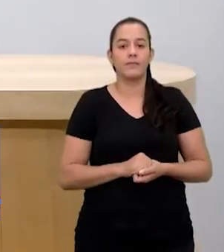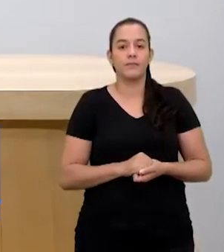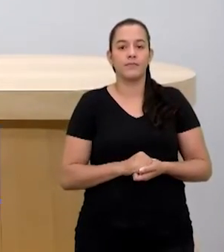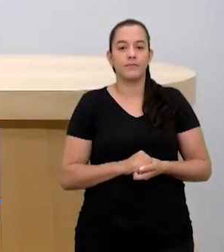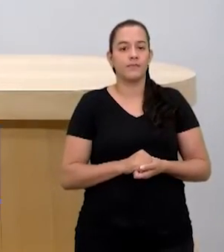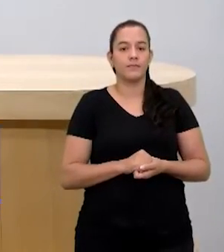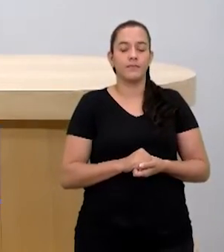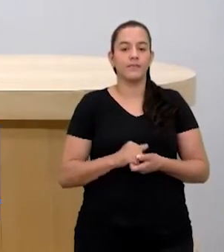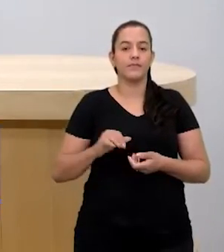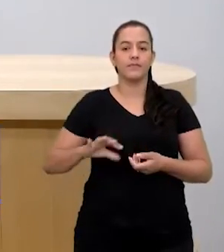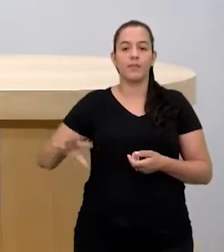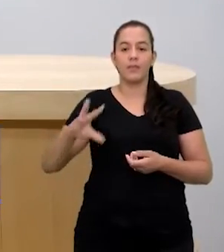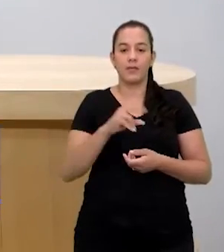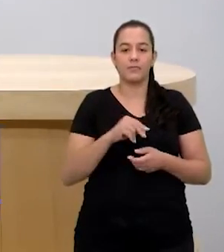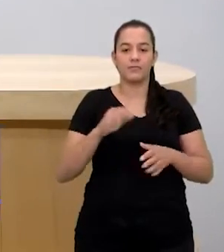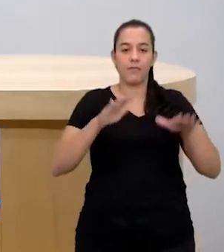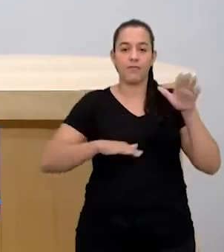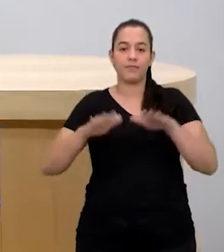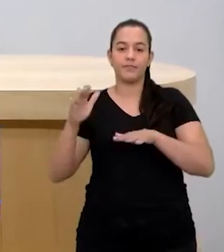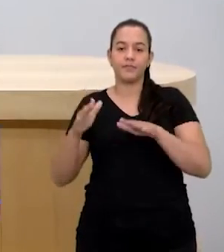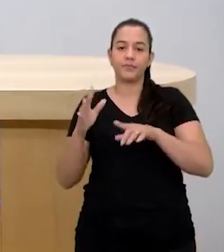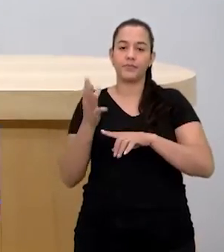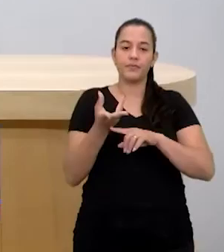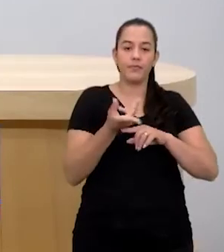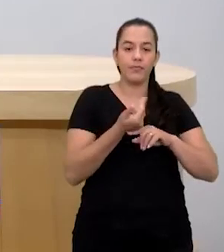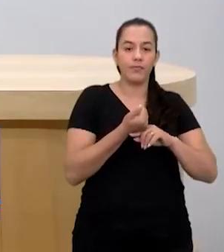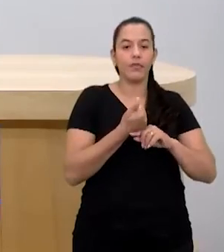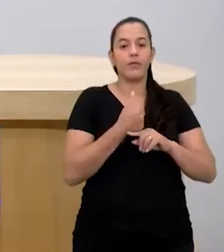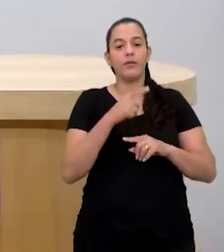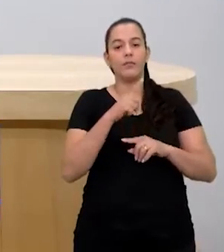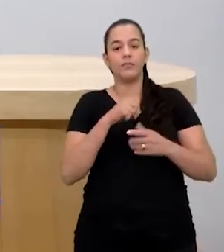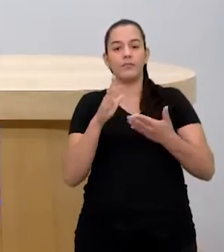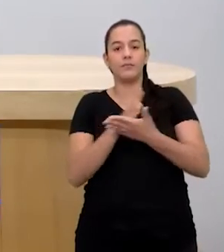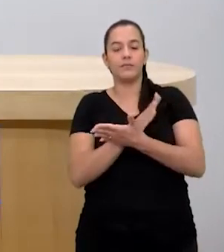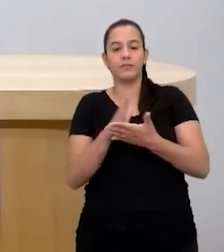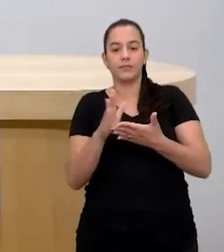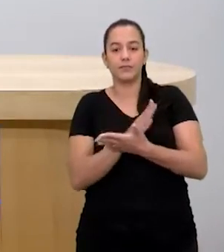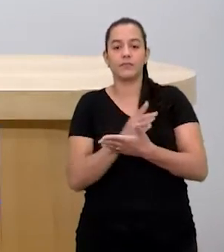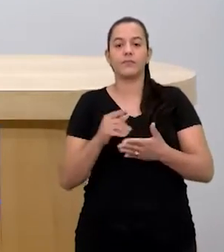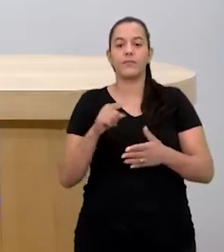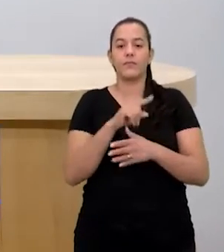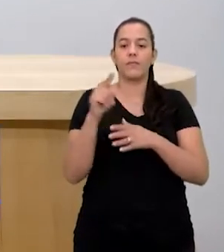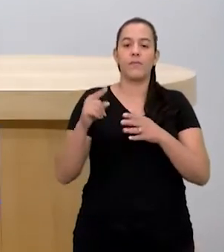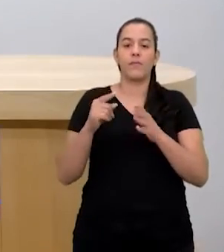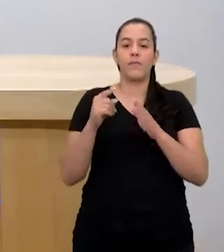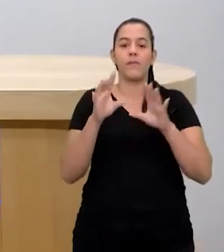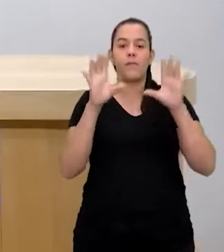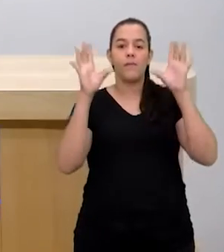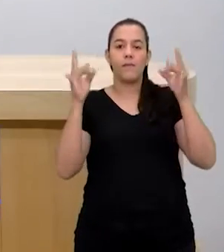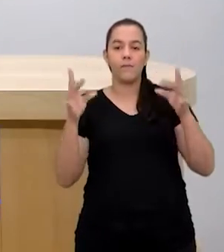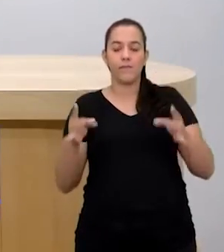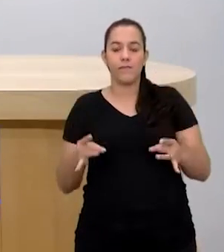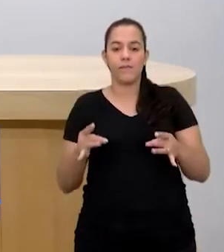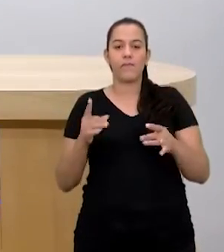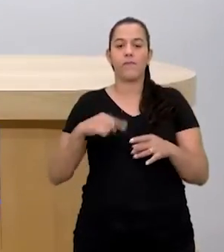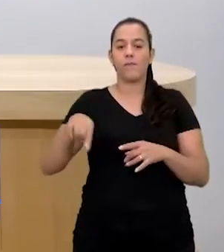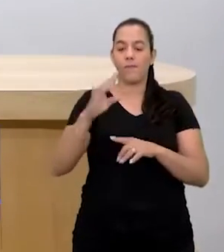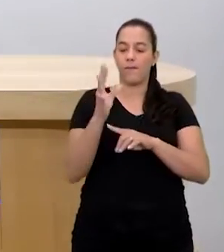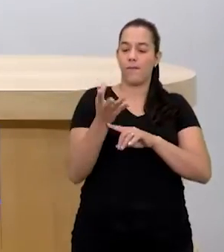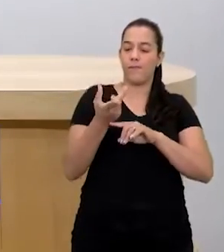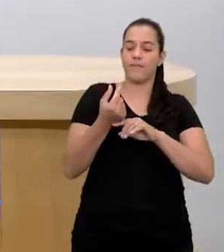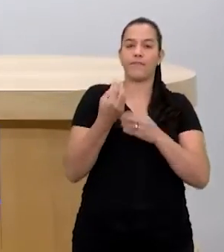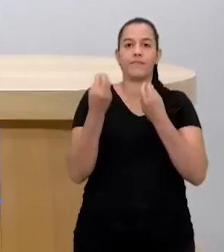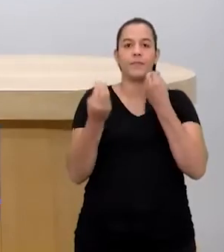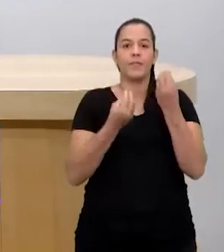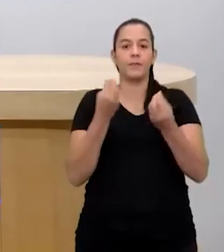os movimentos artísticos nem sempre são aquela coisa, assim, de alguma forma burocratizada, e os artistas, eles se unem. Não, eles estão